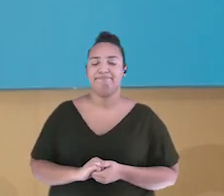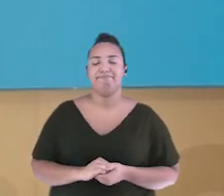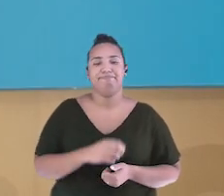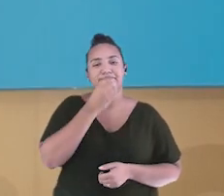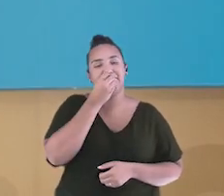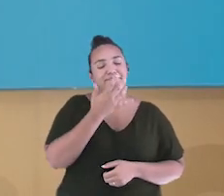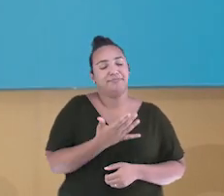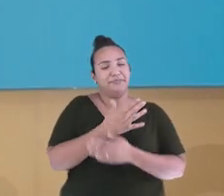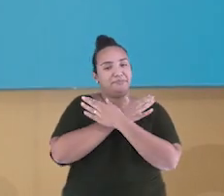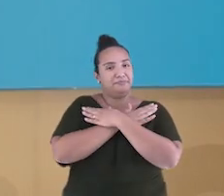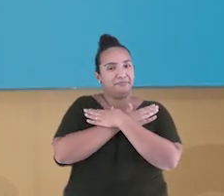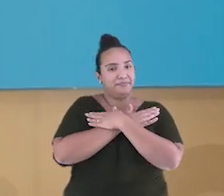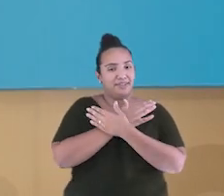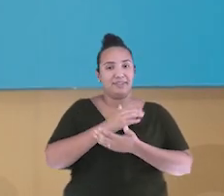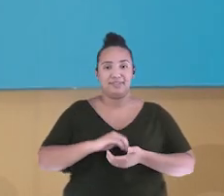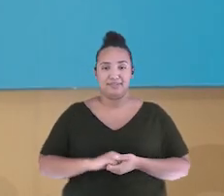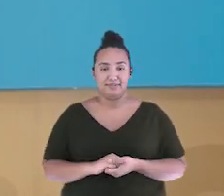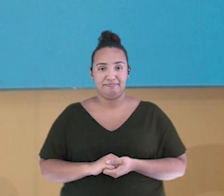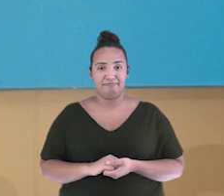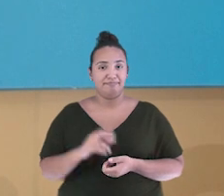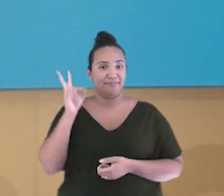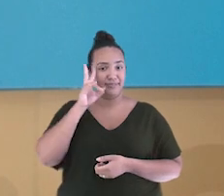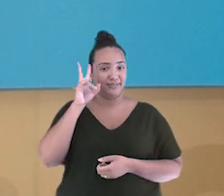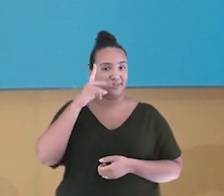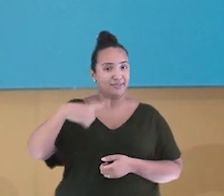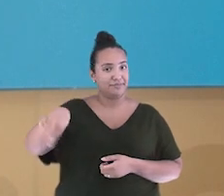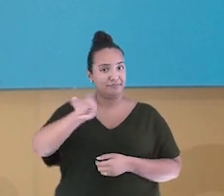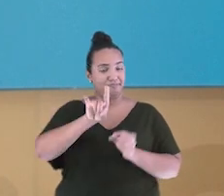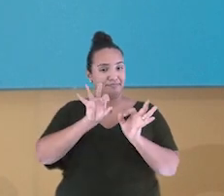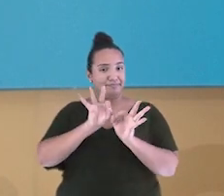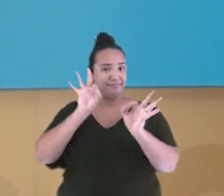Fique bem! Um abraço da professora Ivonilza. E